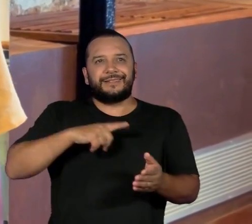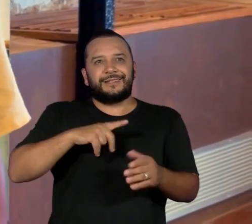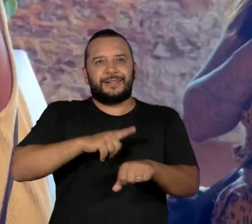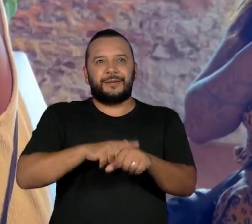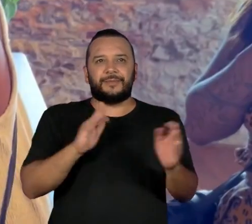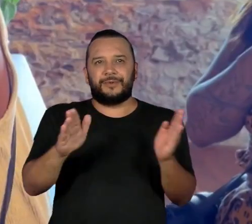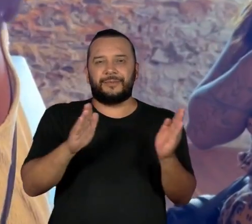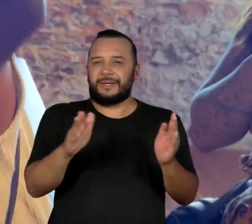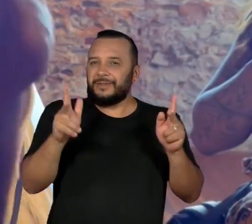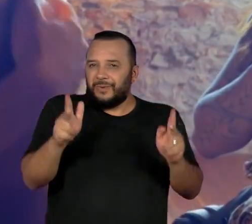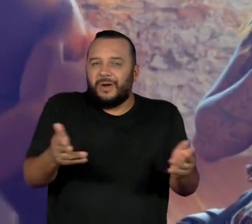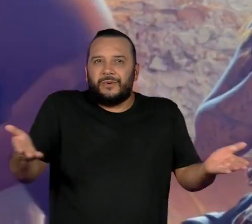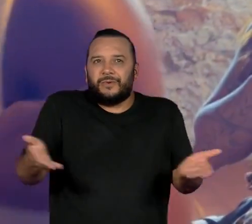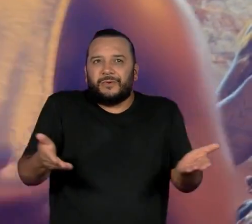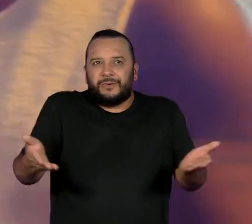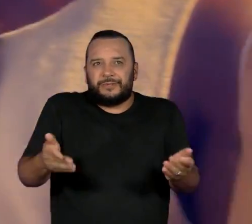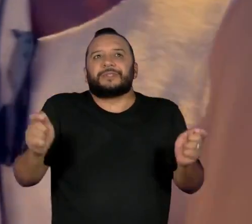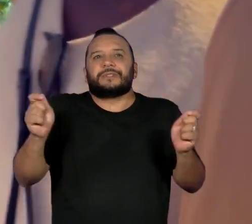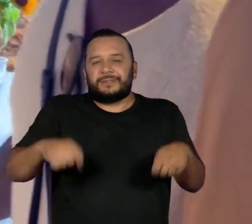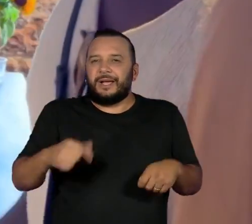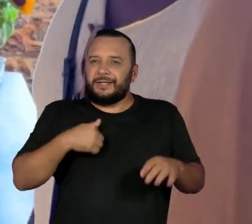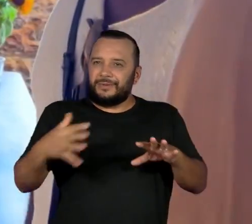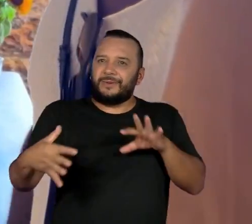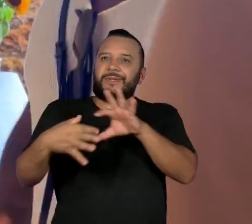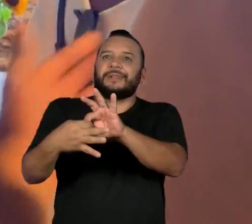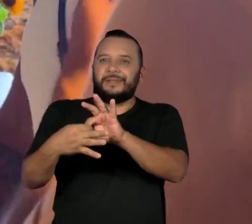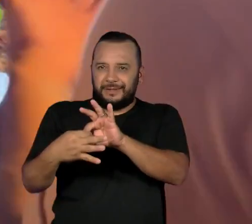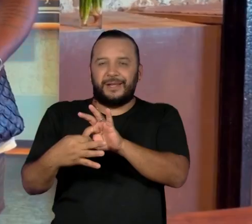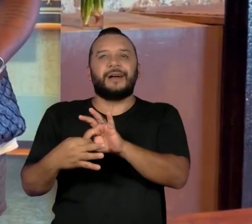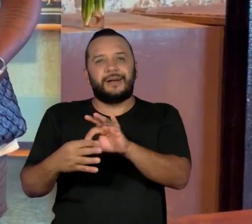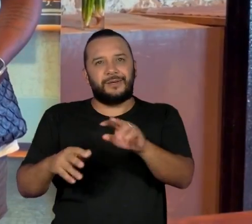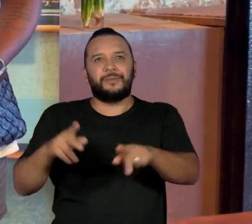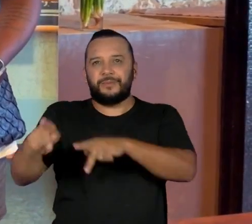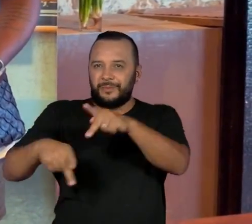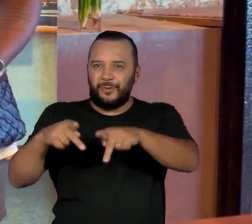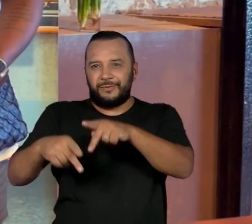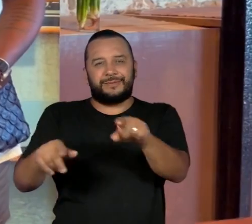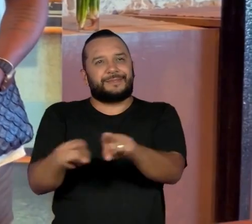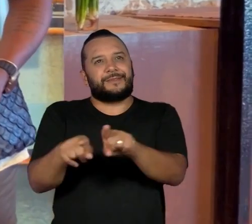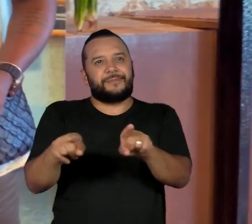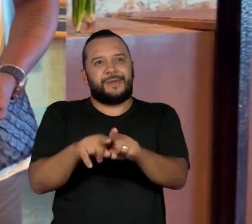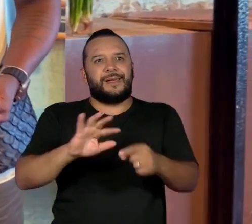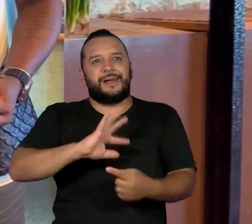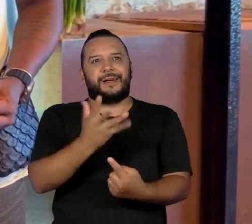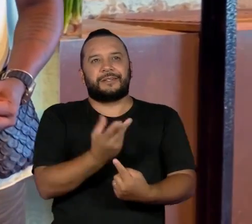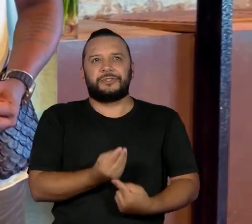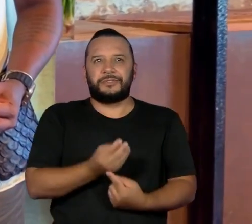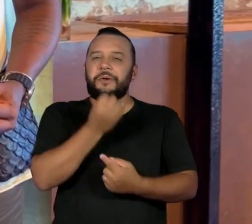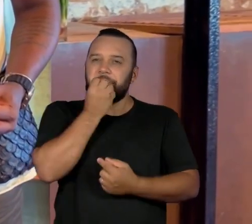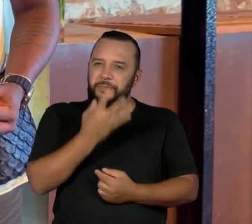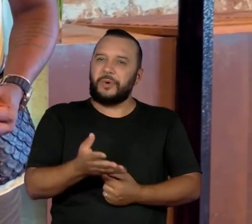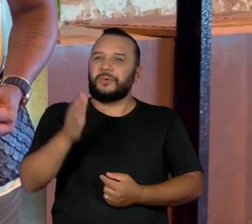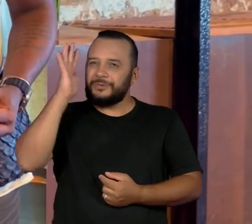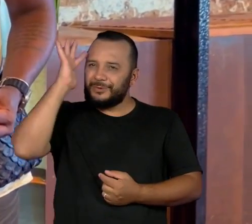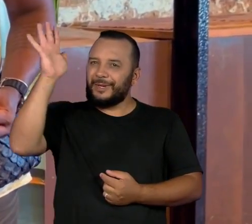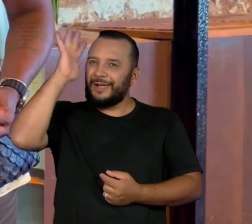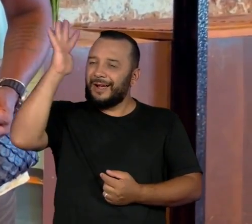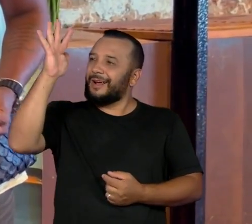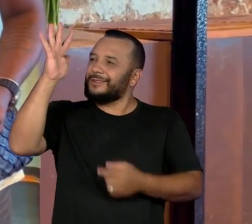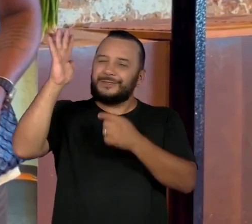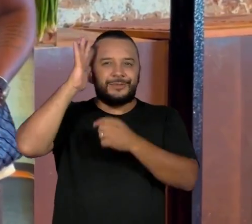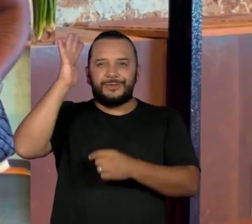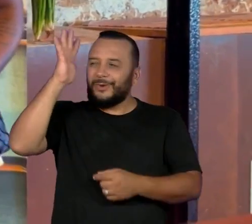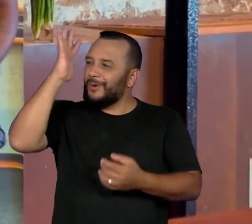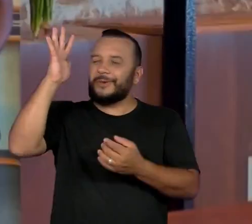momentos importantes onde a gente pode se conectar de verdade com o nosso público e com a arte. Vale a pena sonhar? Claro que vale. A gente nunca vive sem